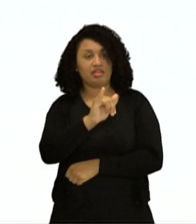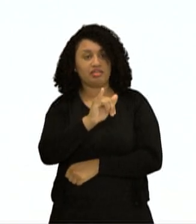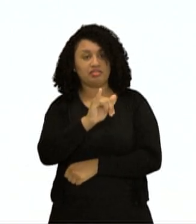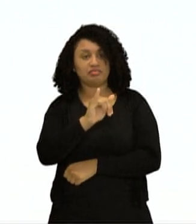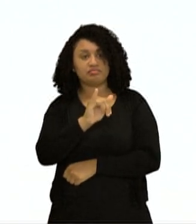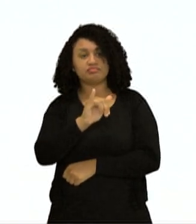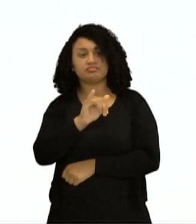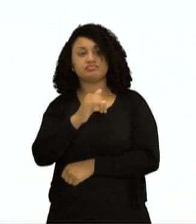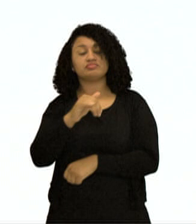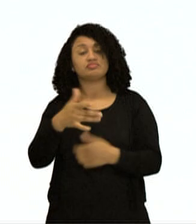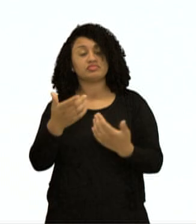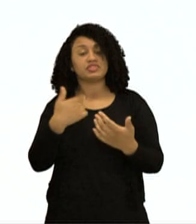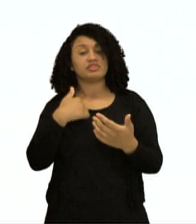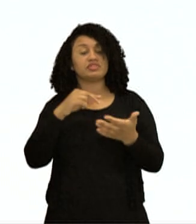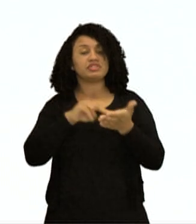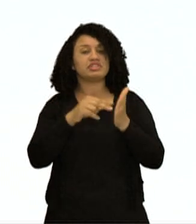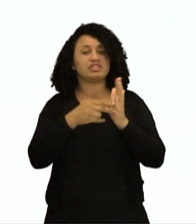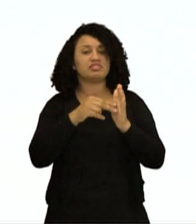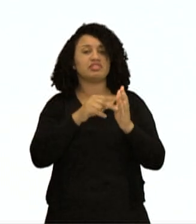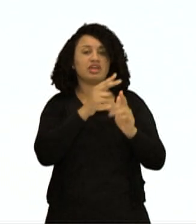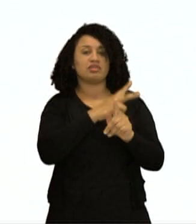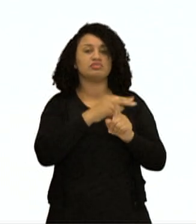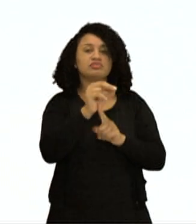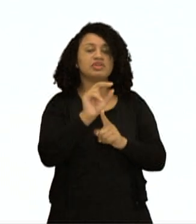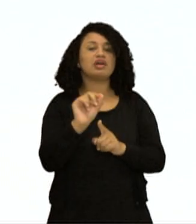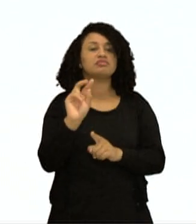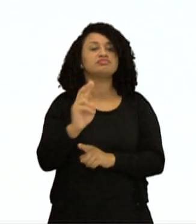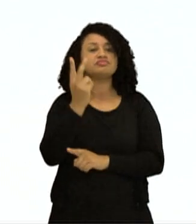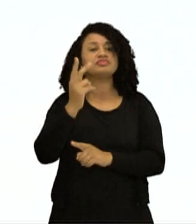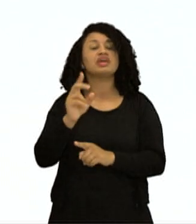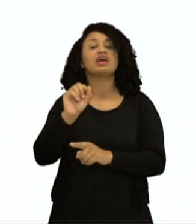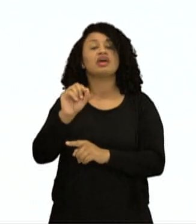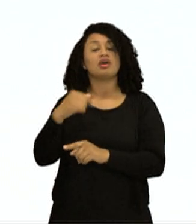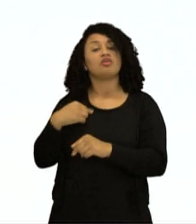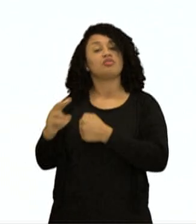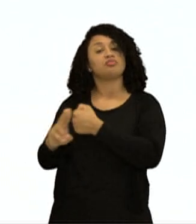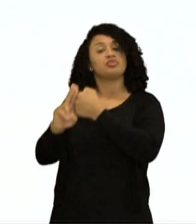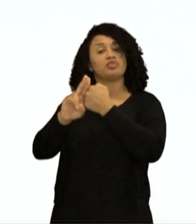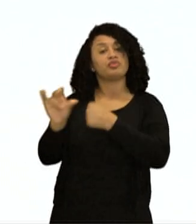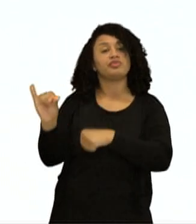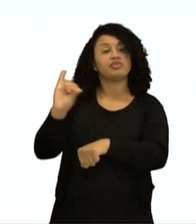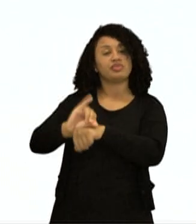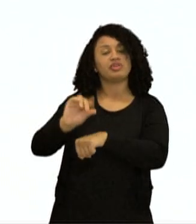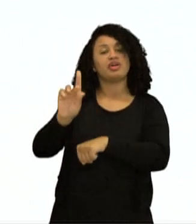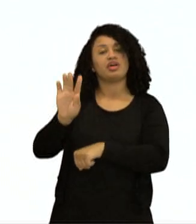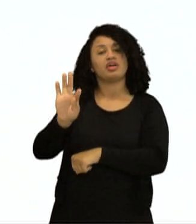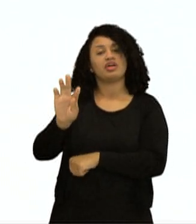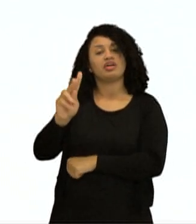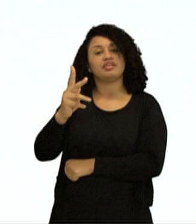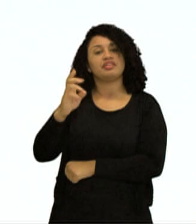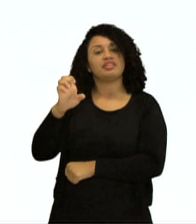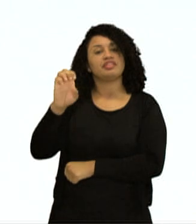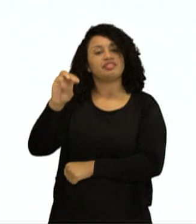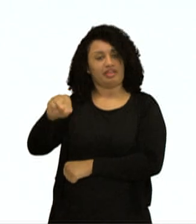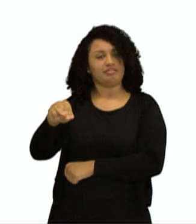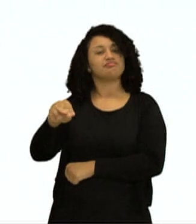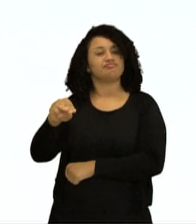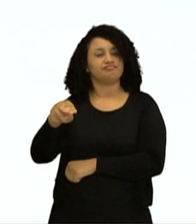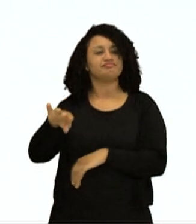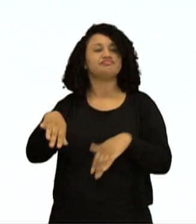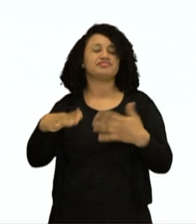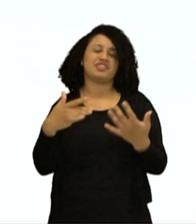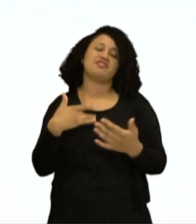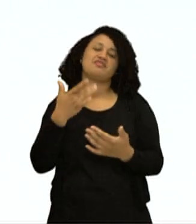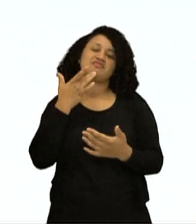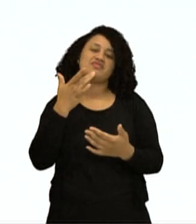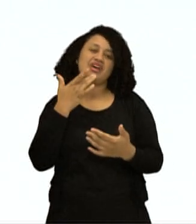esse they está se referindo a winners, é o sujeito, e o meu object pronoun, them, certo? Então,